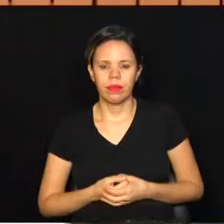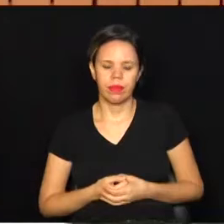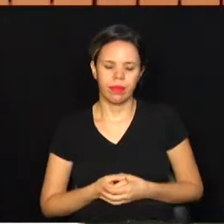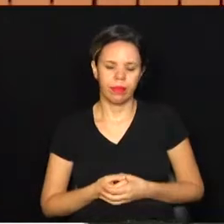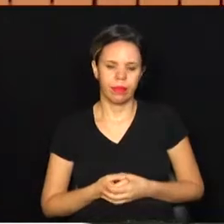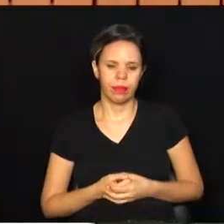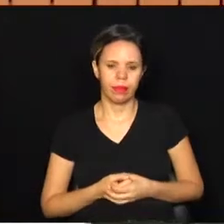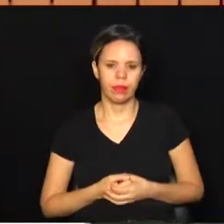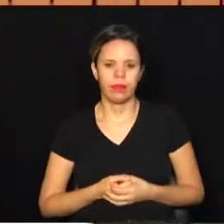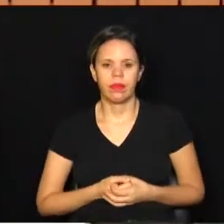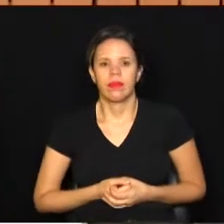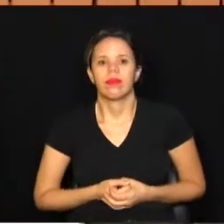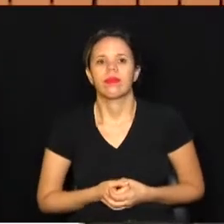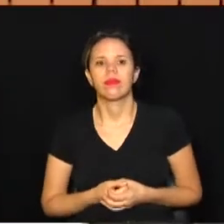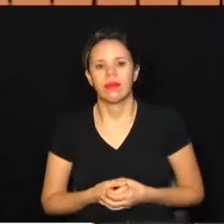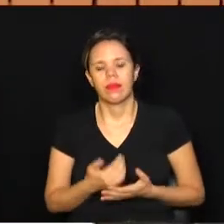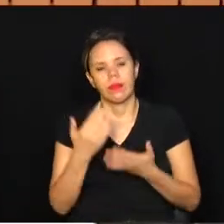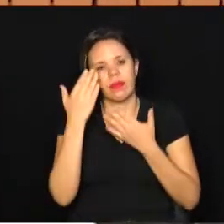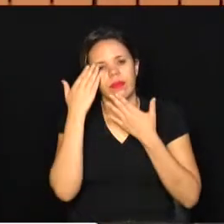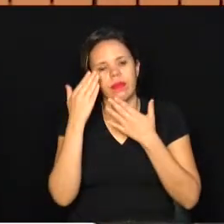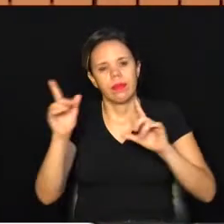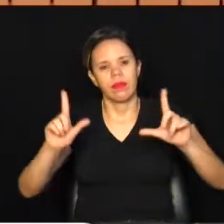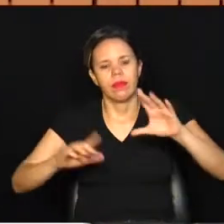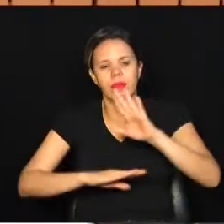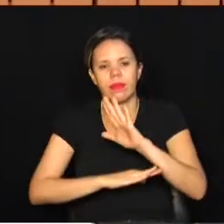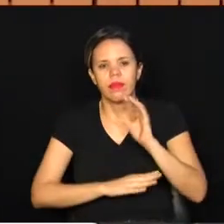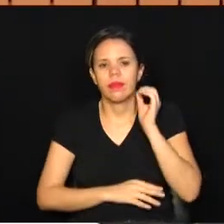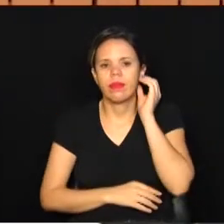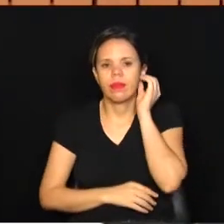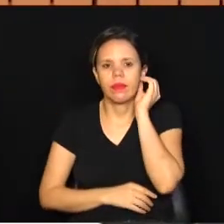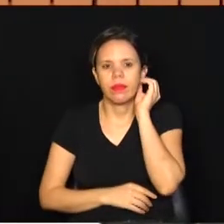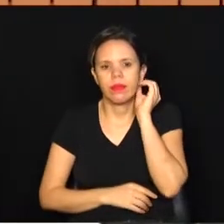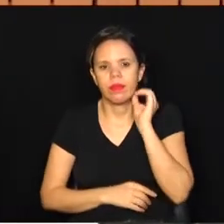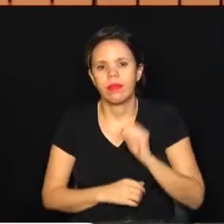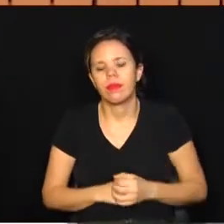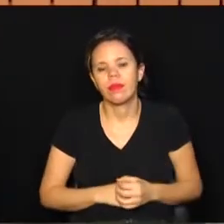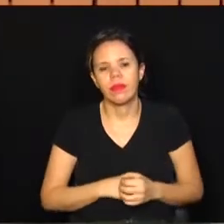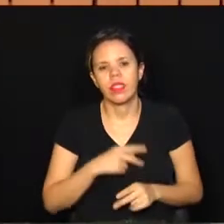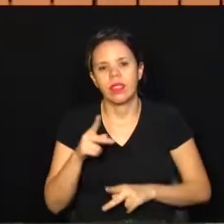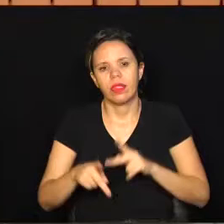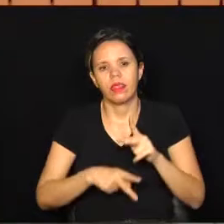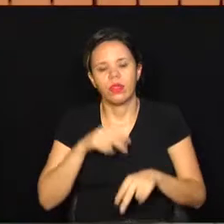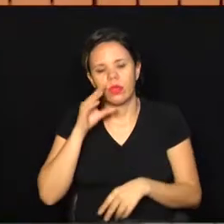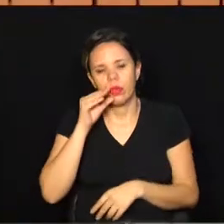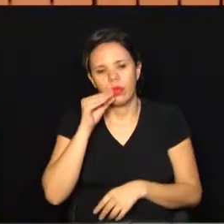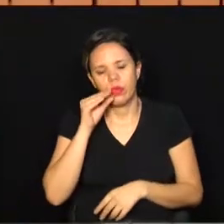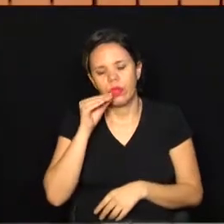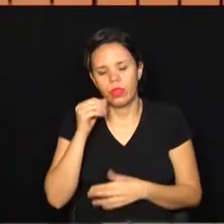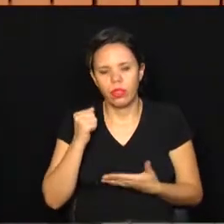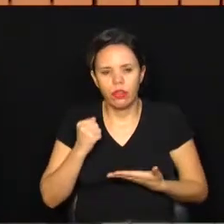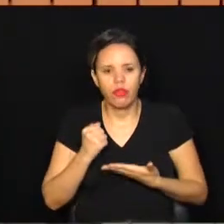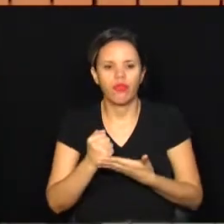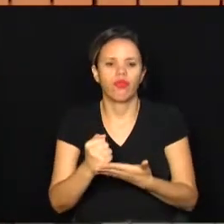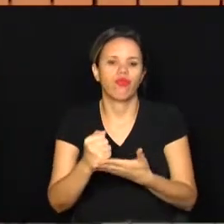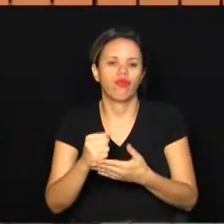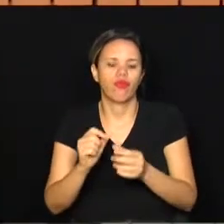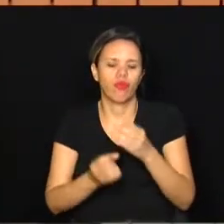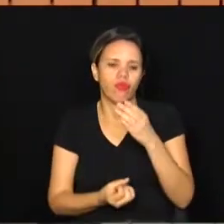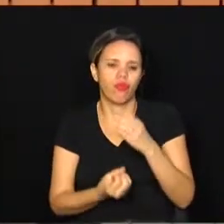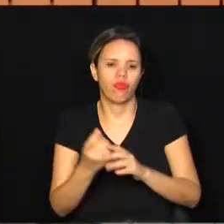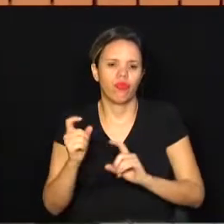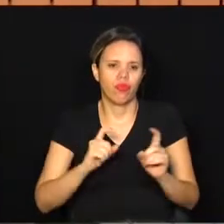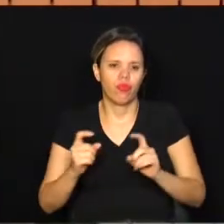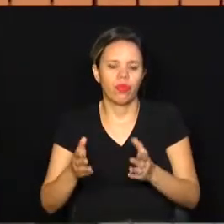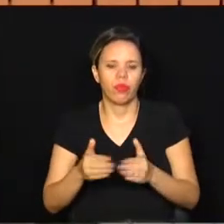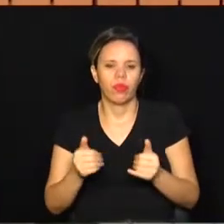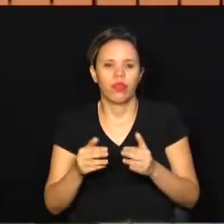comunicação@campinas.sp.leg.br. Quero agradecer à TV Câmara, aqui o cerimonial, que nos ajuda a fazer essa reunião. Quero pedir aos